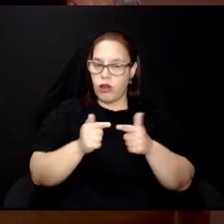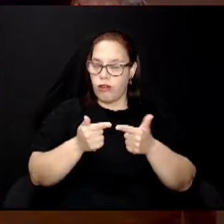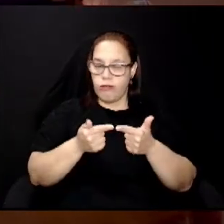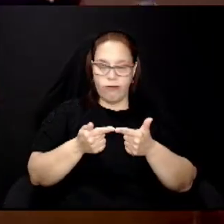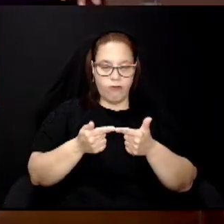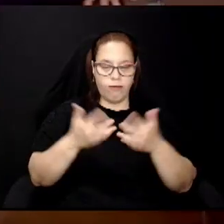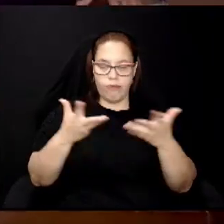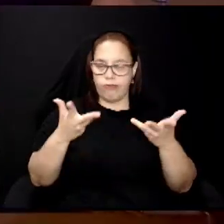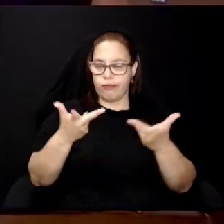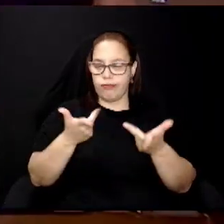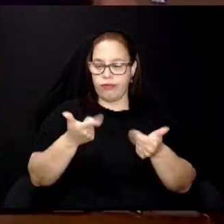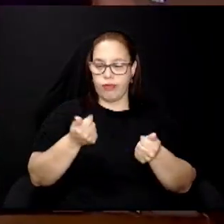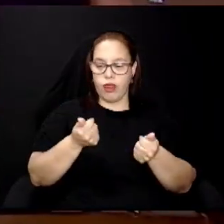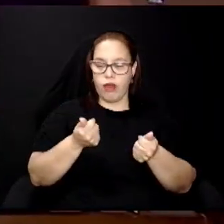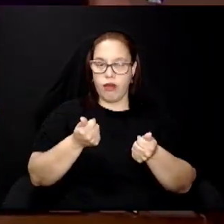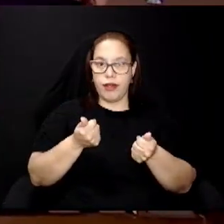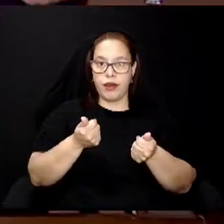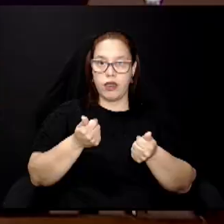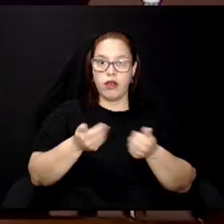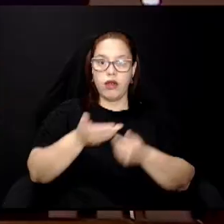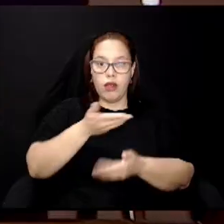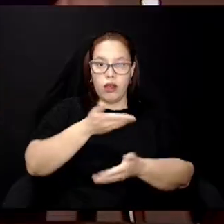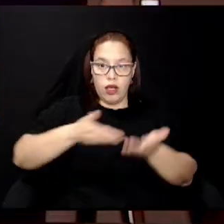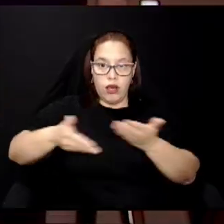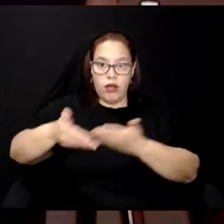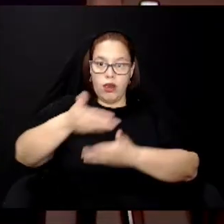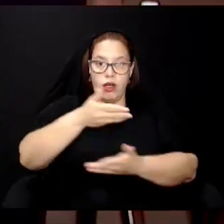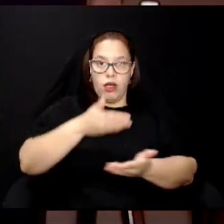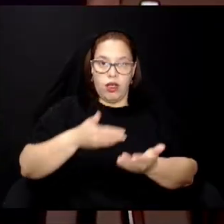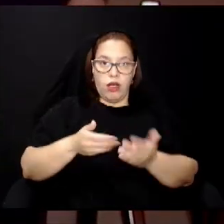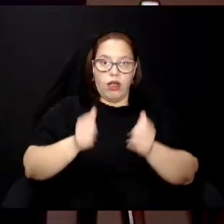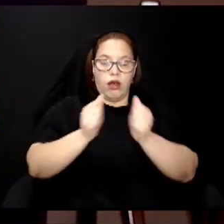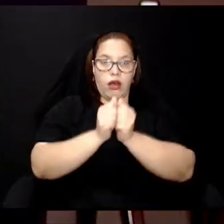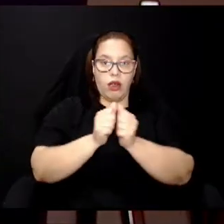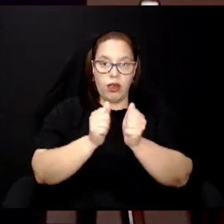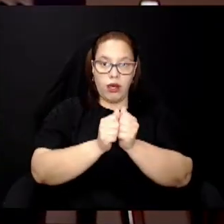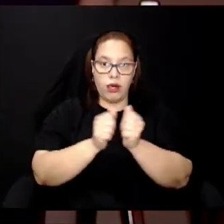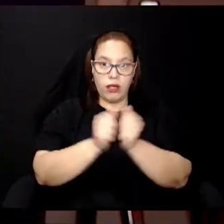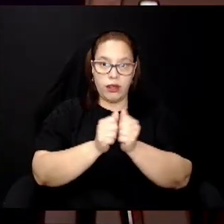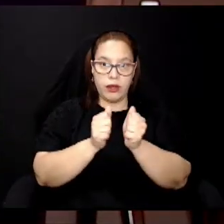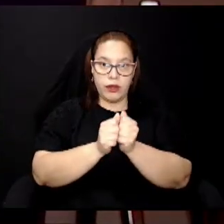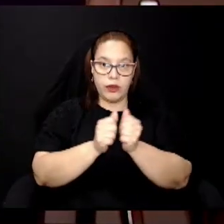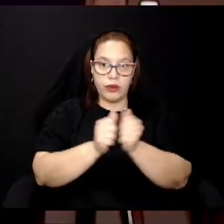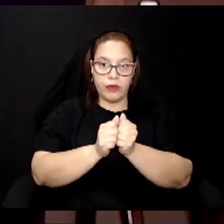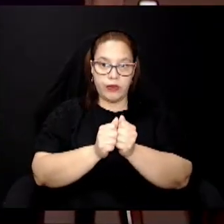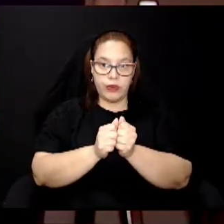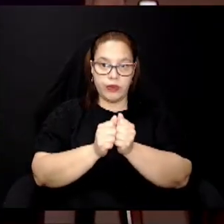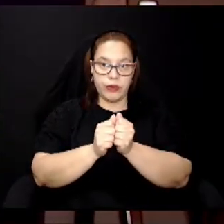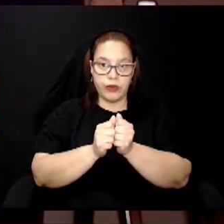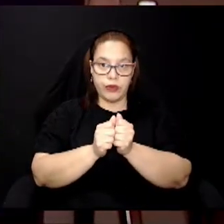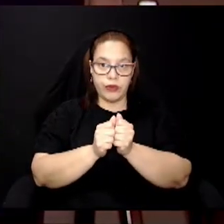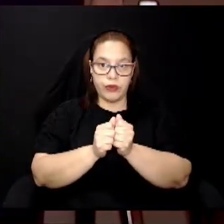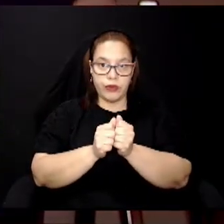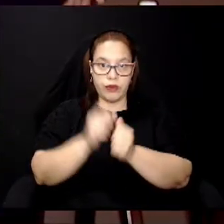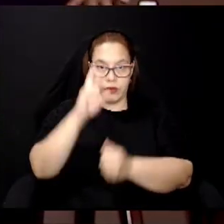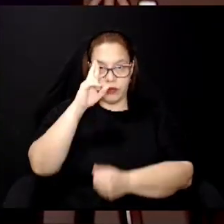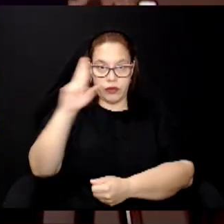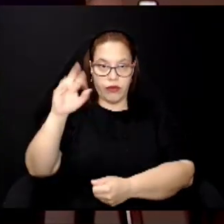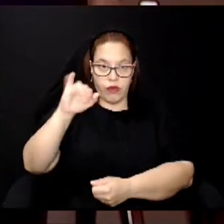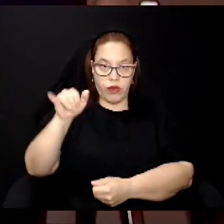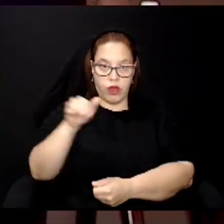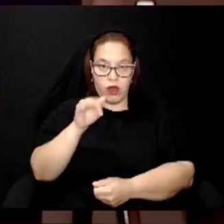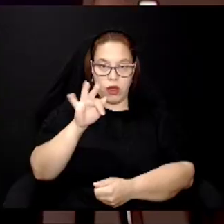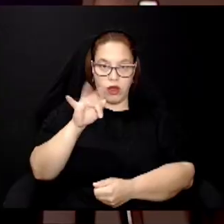maravilhoso que faço parte, né? Juntamente com o meu patrão Jefferson, né? E só